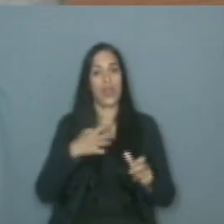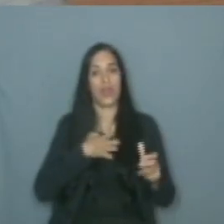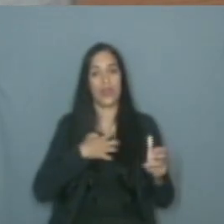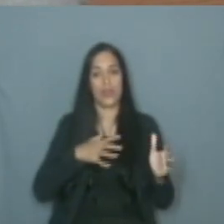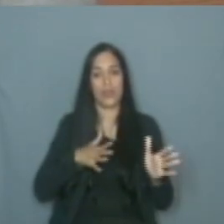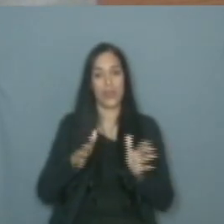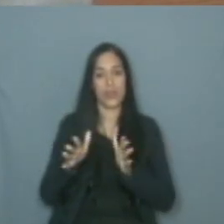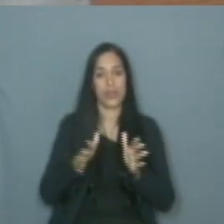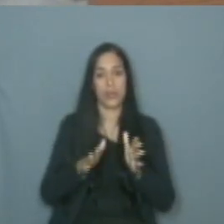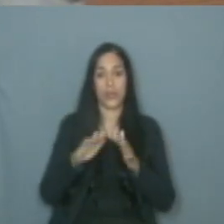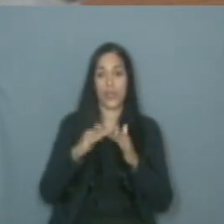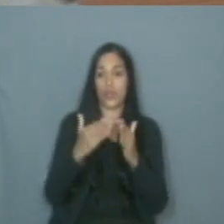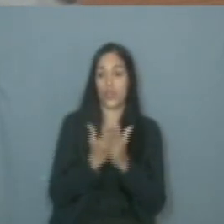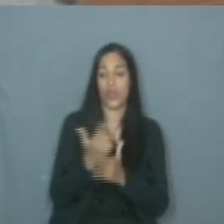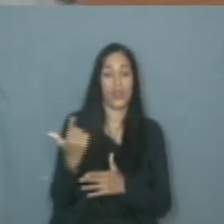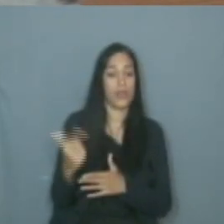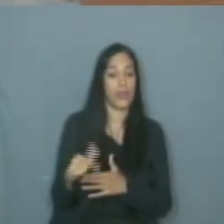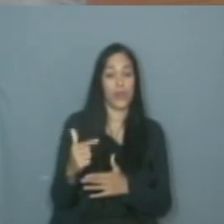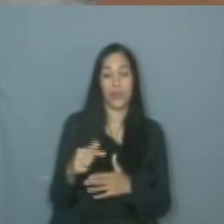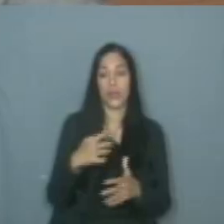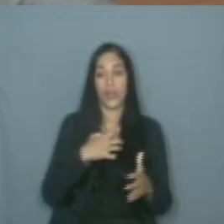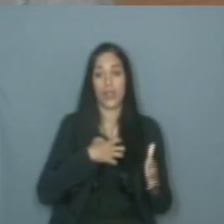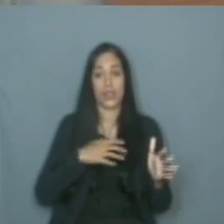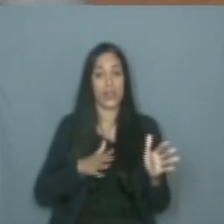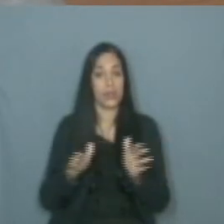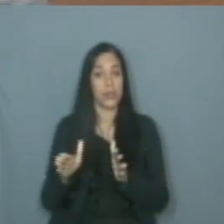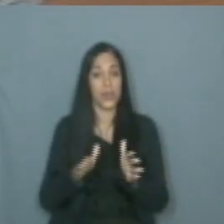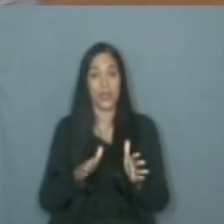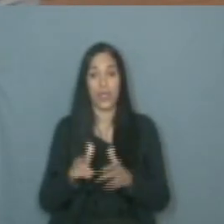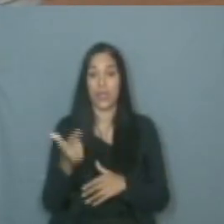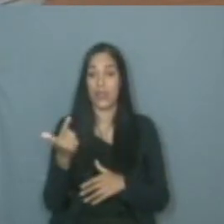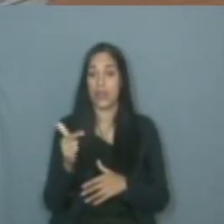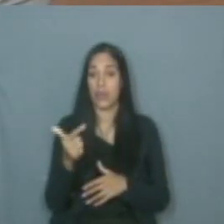Acessibilidade. A escola até hoje não tem acessibilidade, não tem uma rampa.